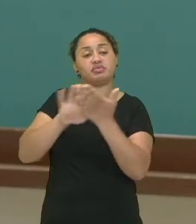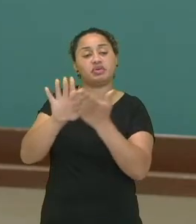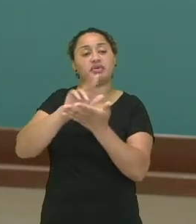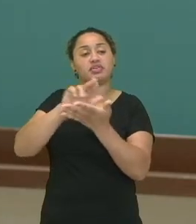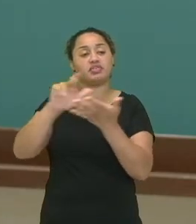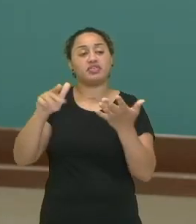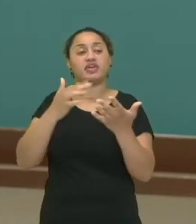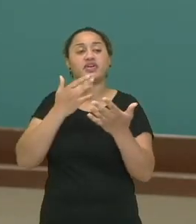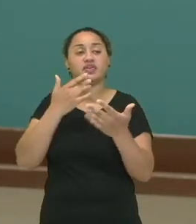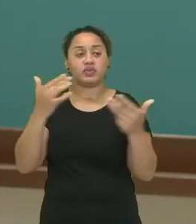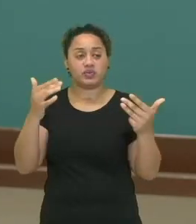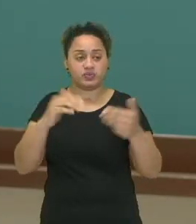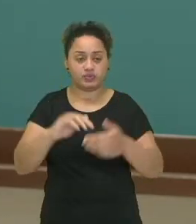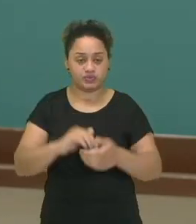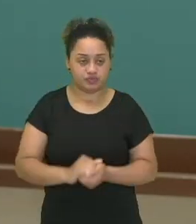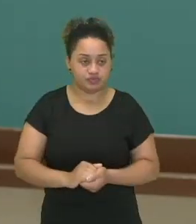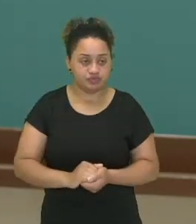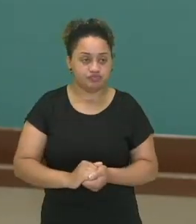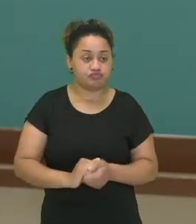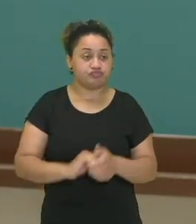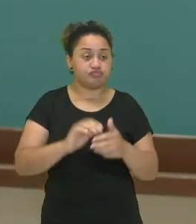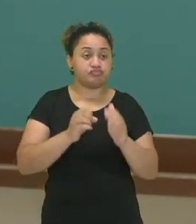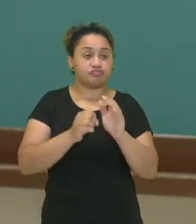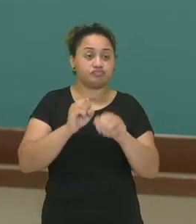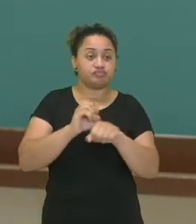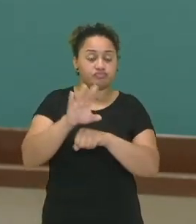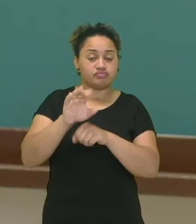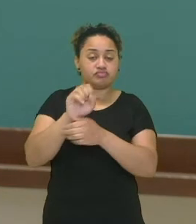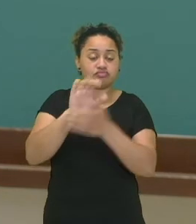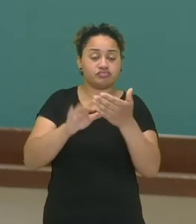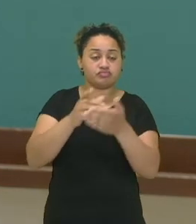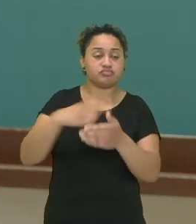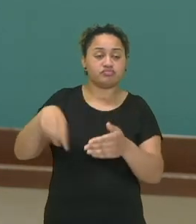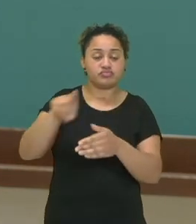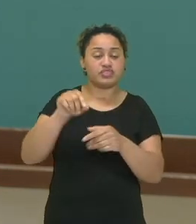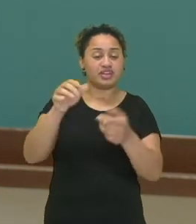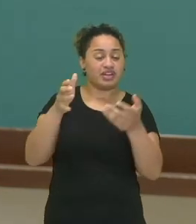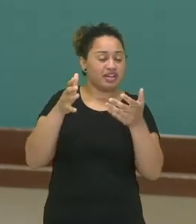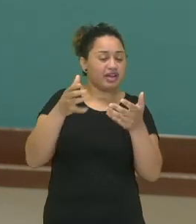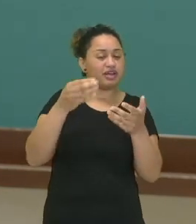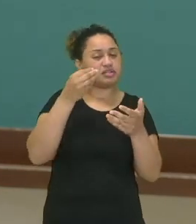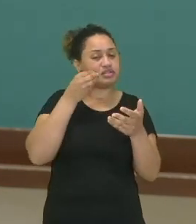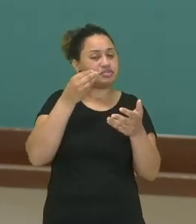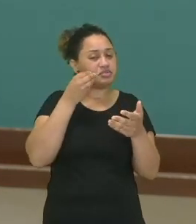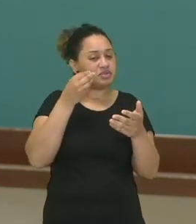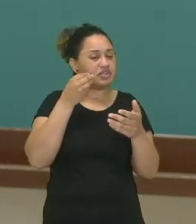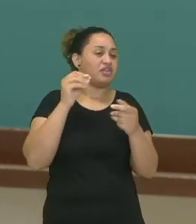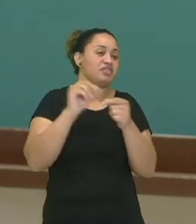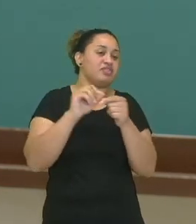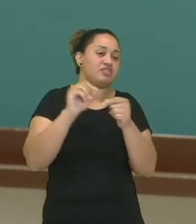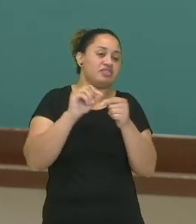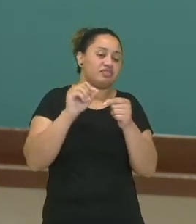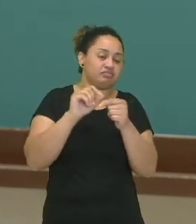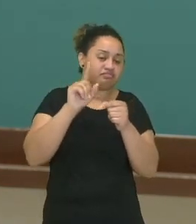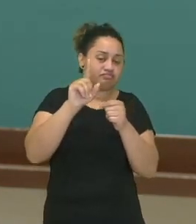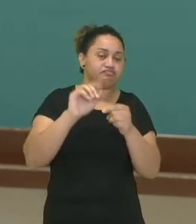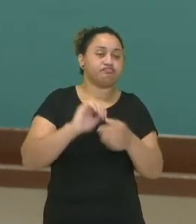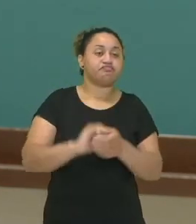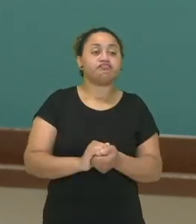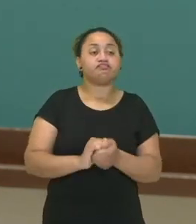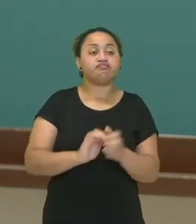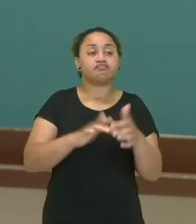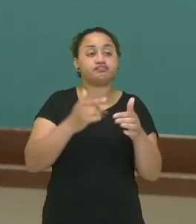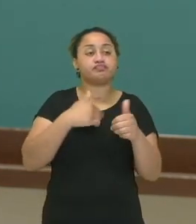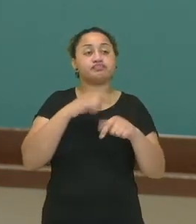né? Então, sugestão de atividade para vocês aí que querem experimentar fazer, né, uma xilogravura, tá? Então,